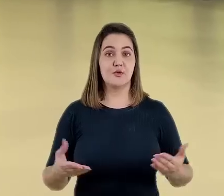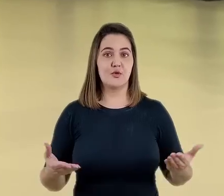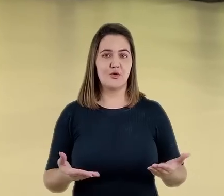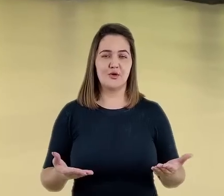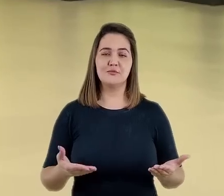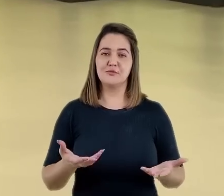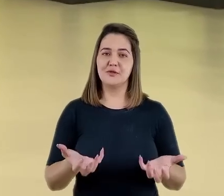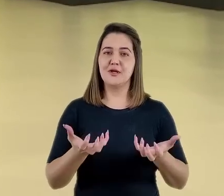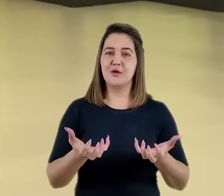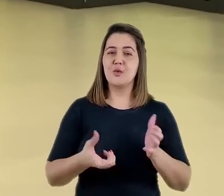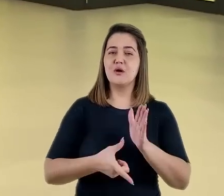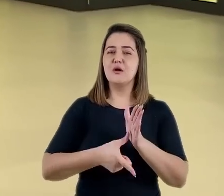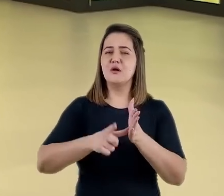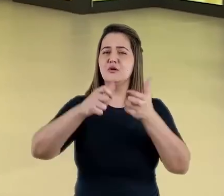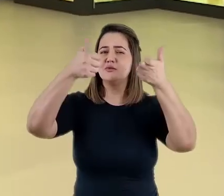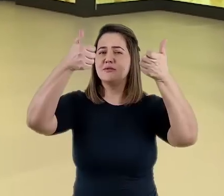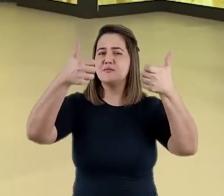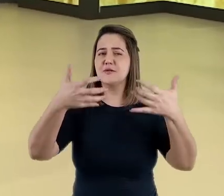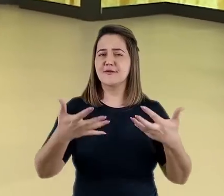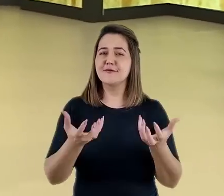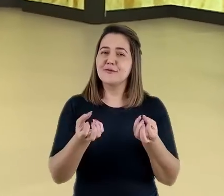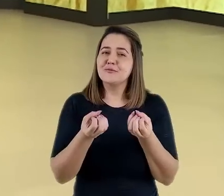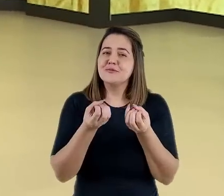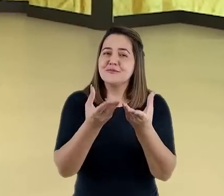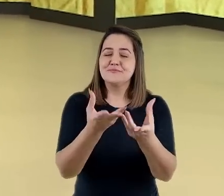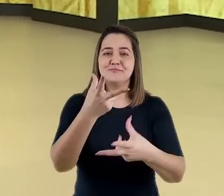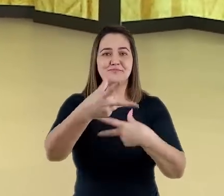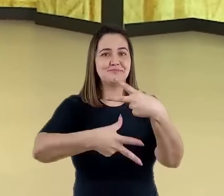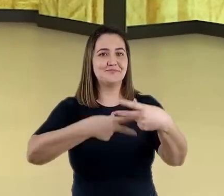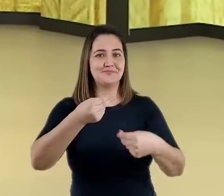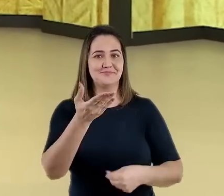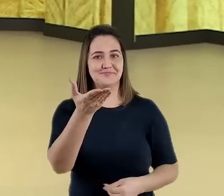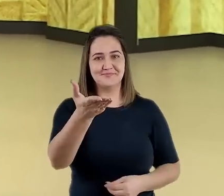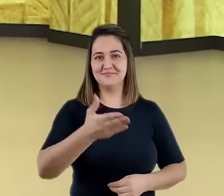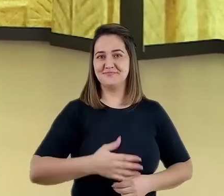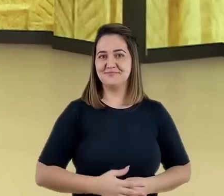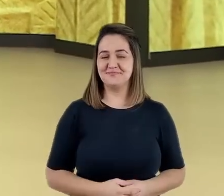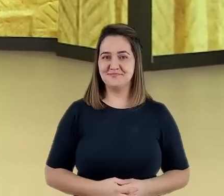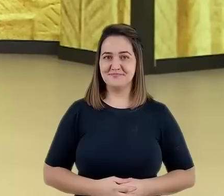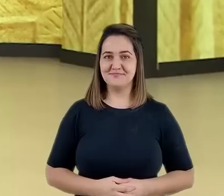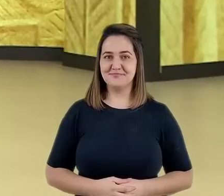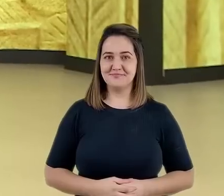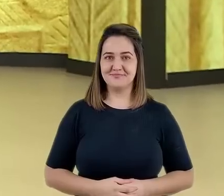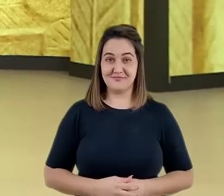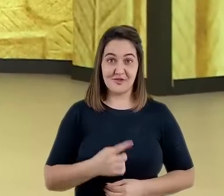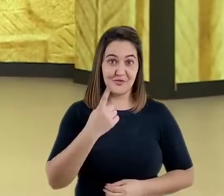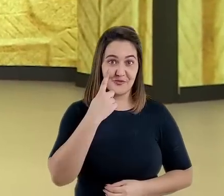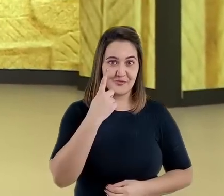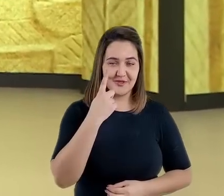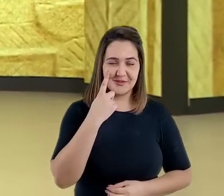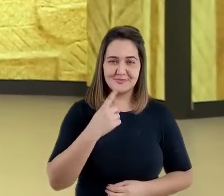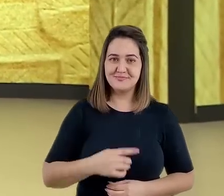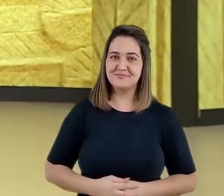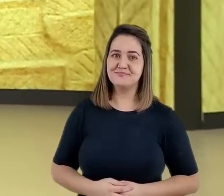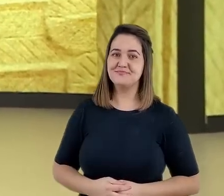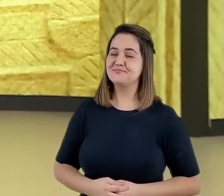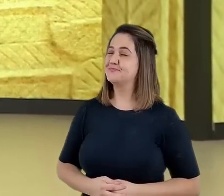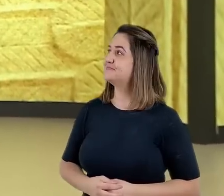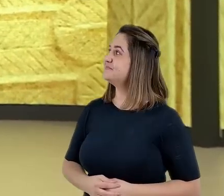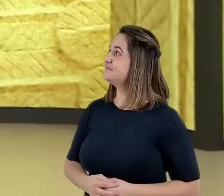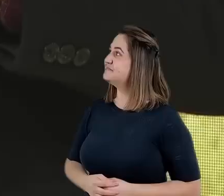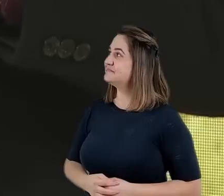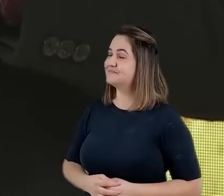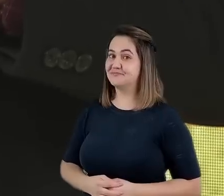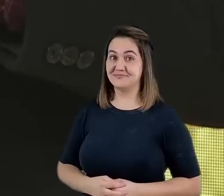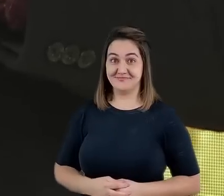De volta com o programa Evidências, mas eu não posso entrar no assunto de hoje sem antes dar um presente para você e sua família. O guia de estudos do